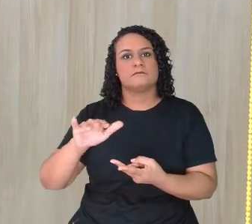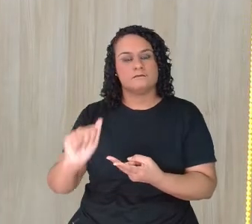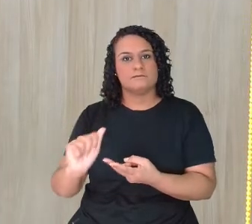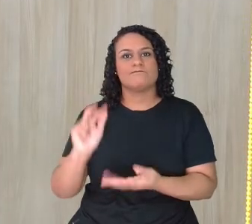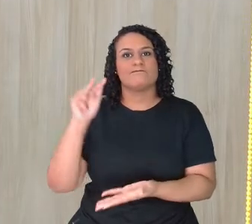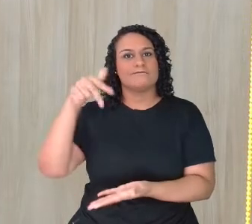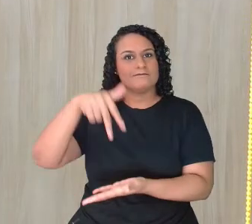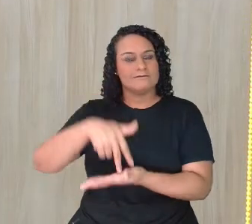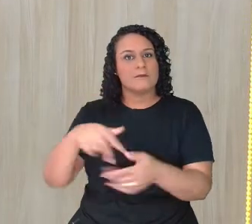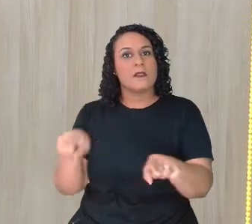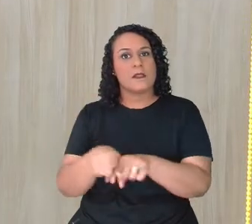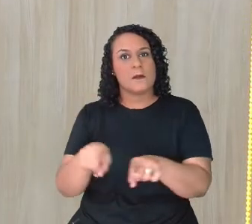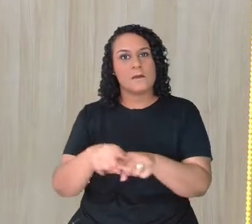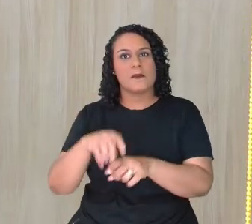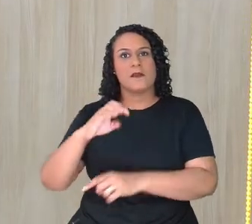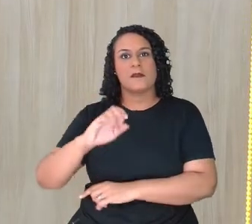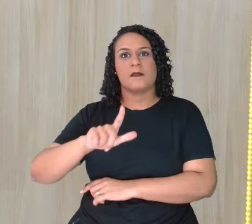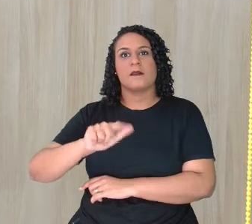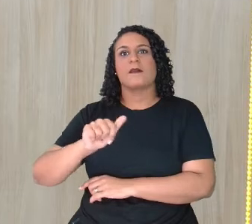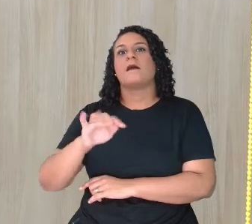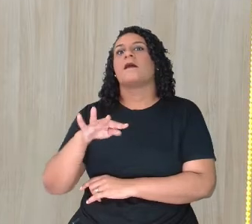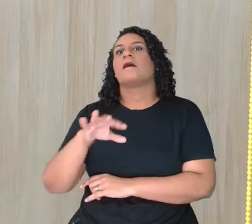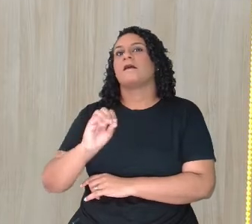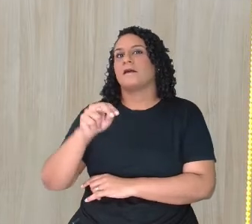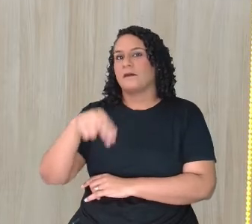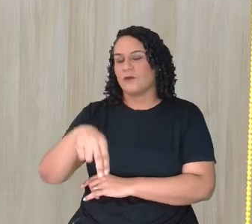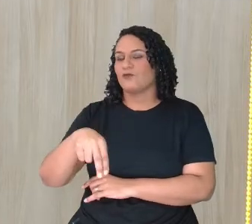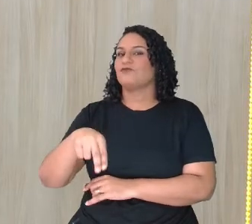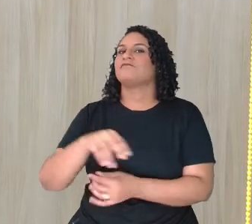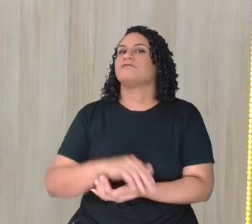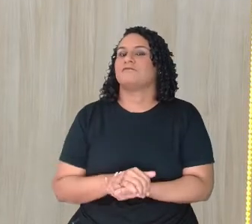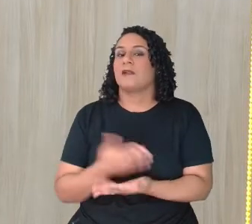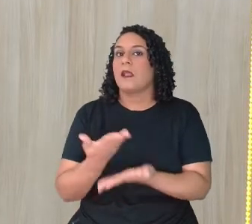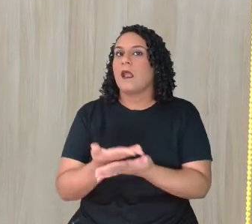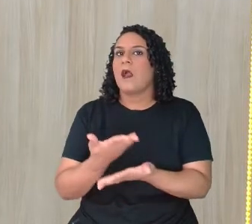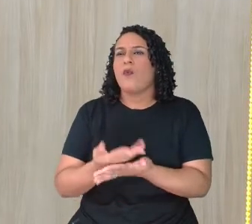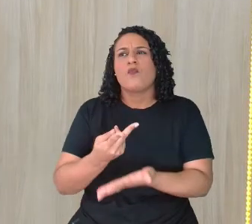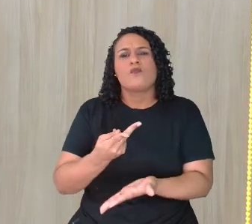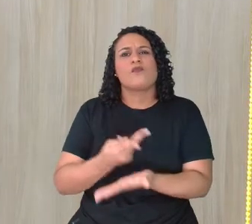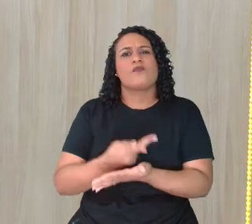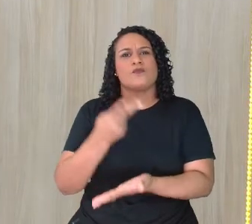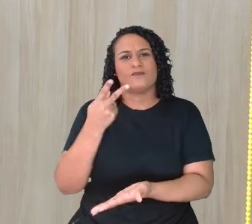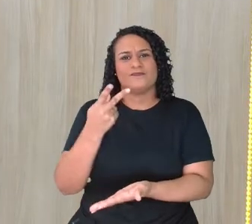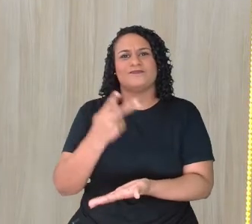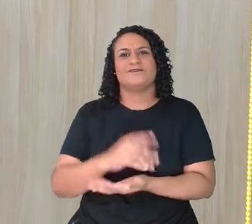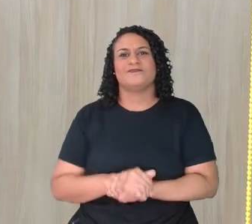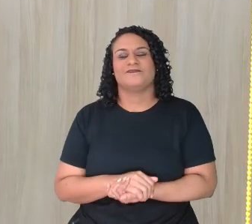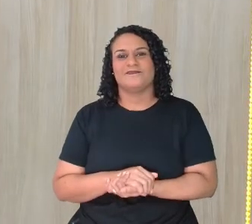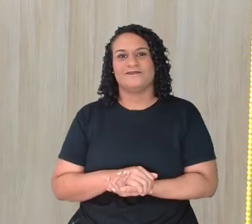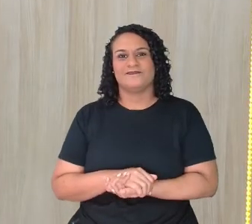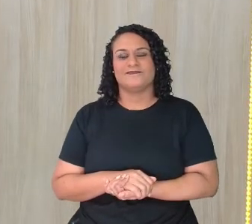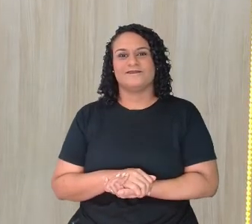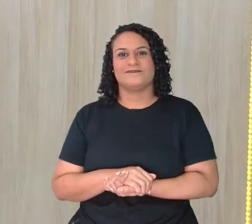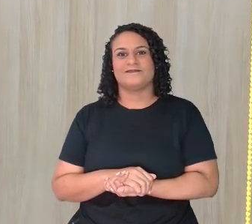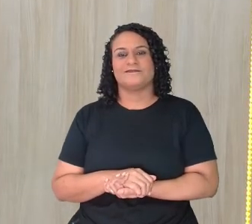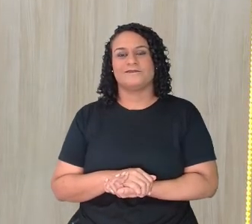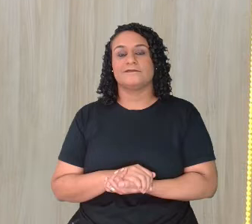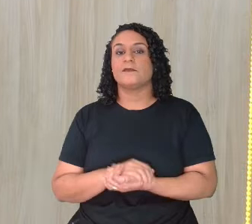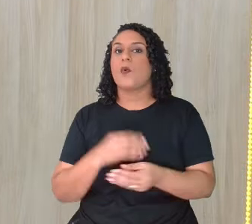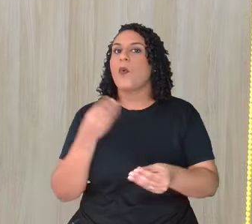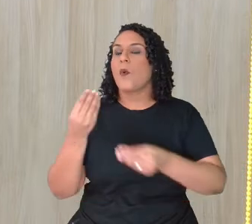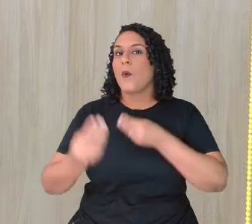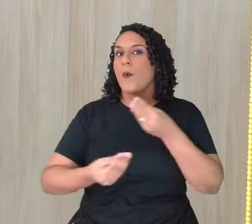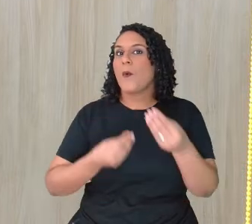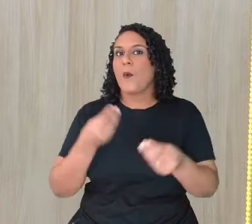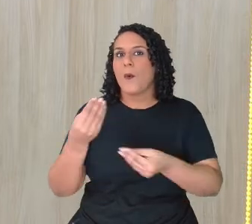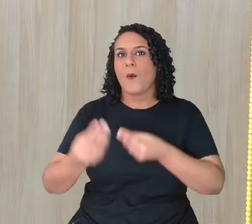apostos, Cleiton também, fazendo esta aula acontecer. E como não posso deixar de fazer isso, né?